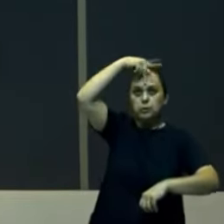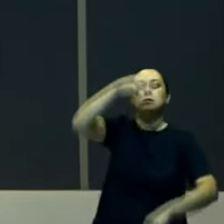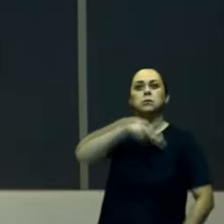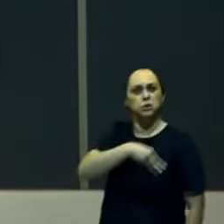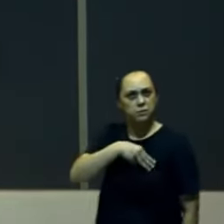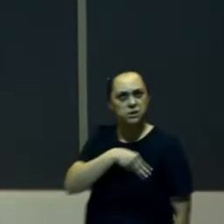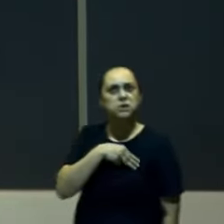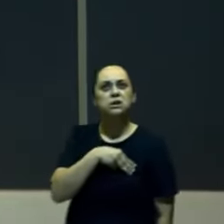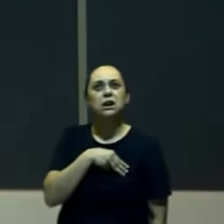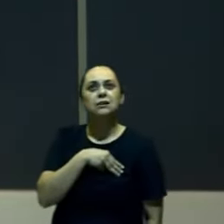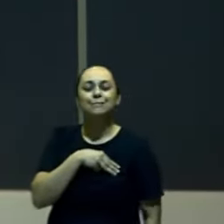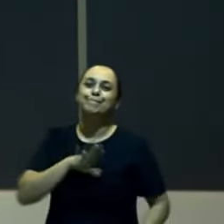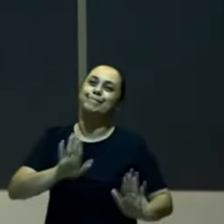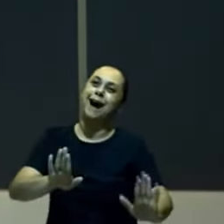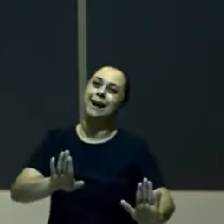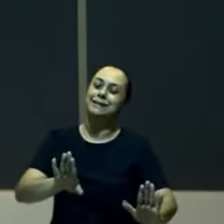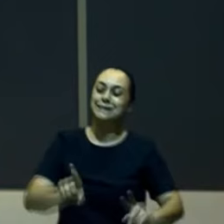Nessa época não era assim.